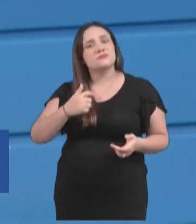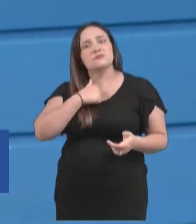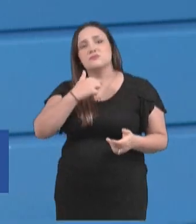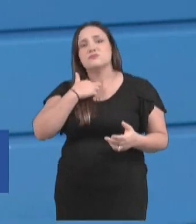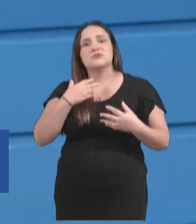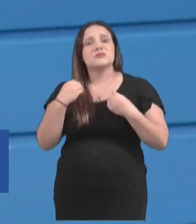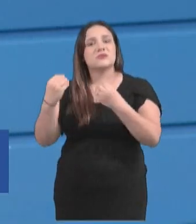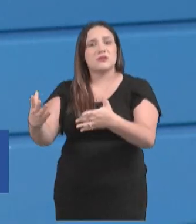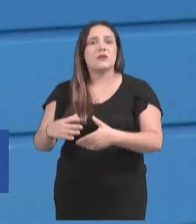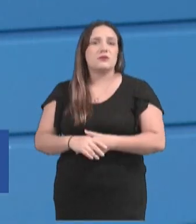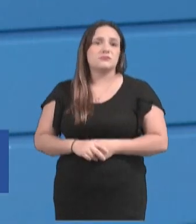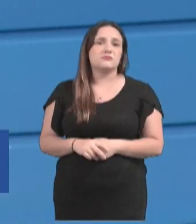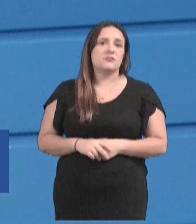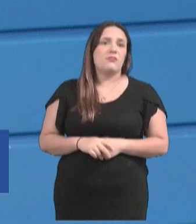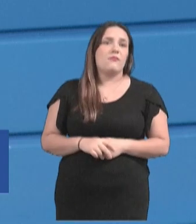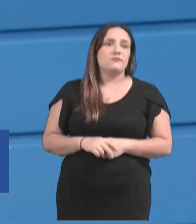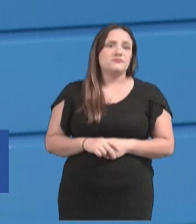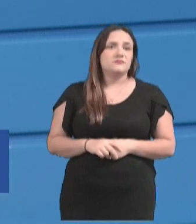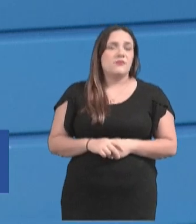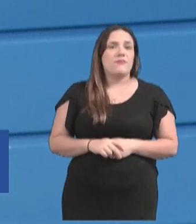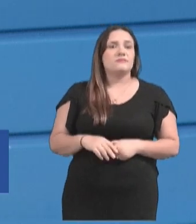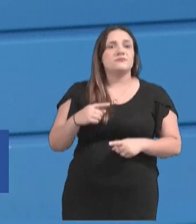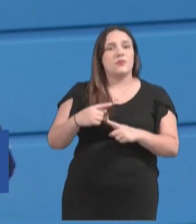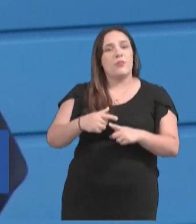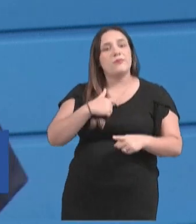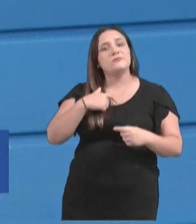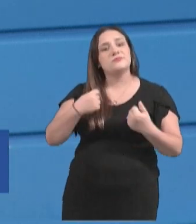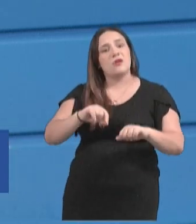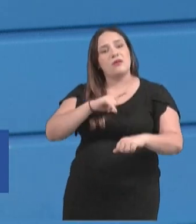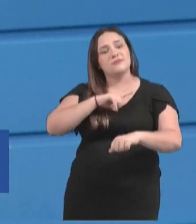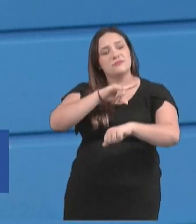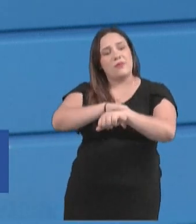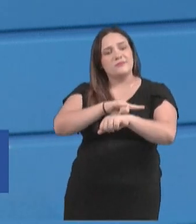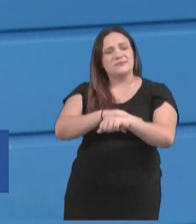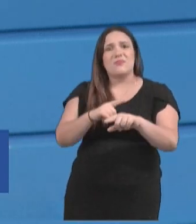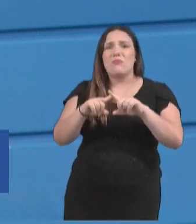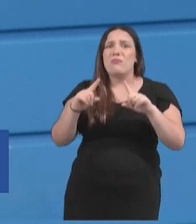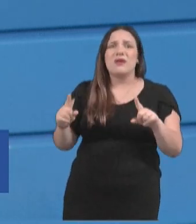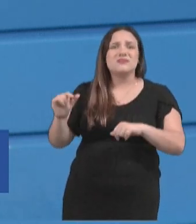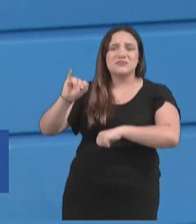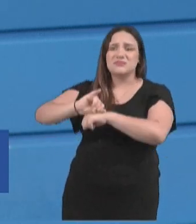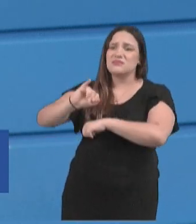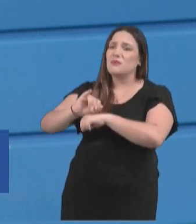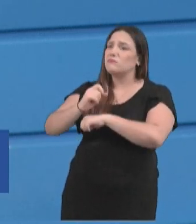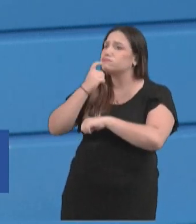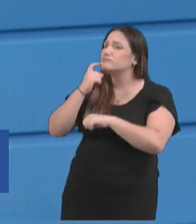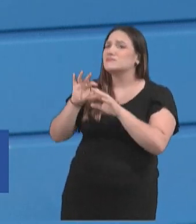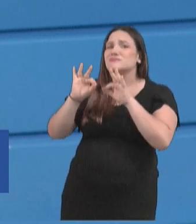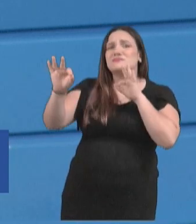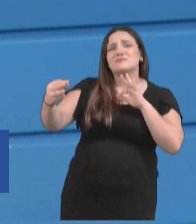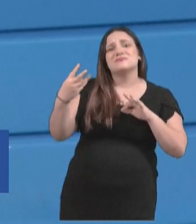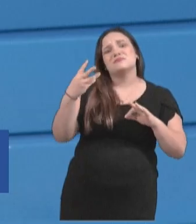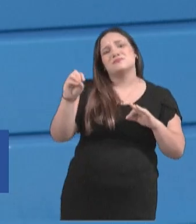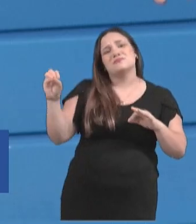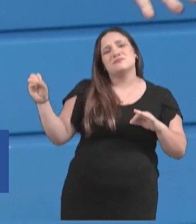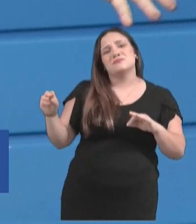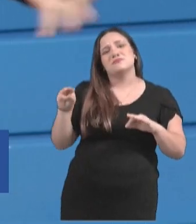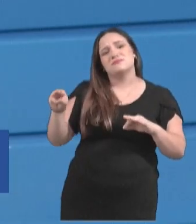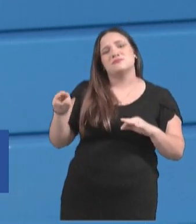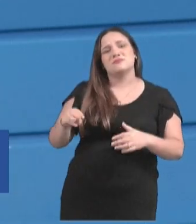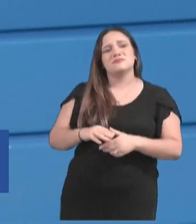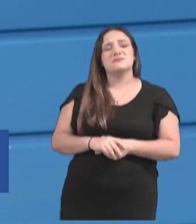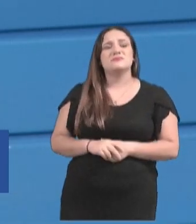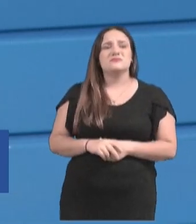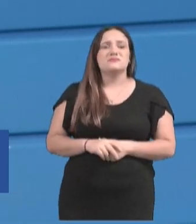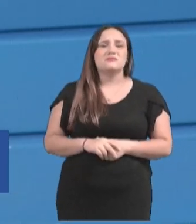dar, que eu tinha que ter um banheiro, sendo que a sede é pertinho, que não tinha 300 metros, e lá tem 2 banheiros fora da